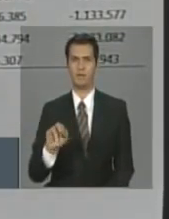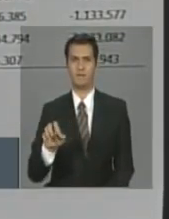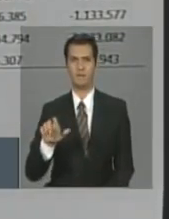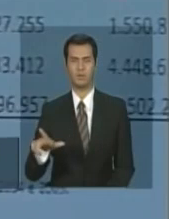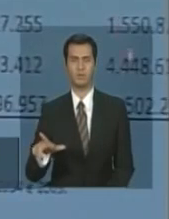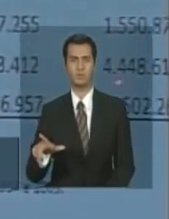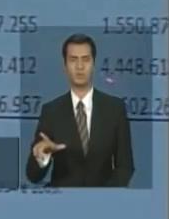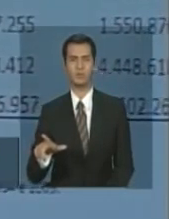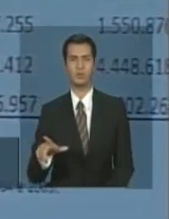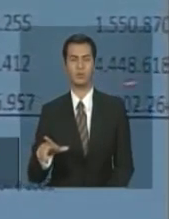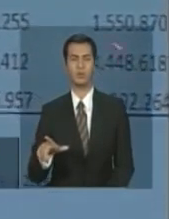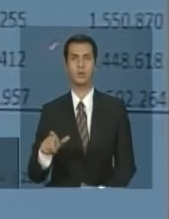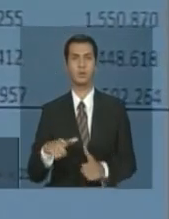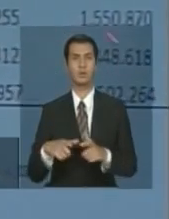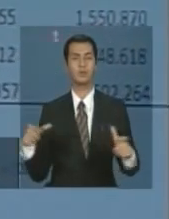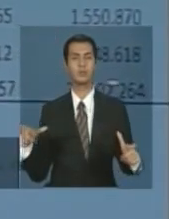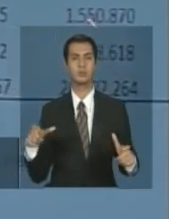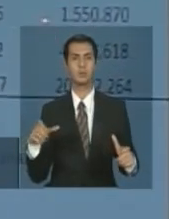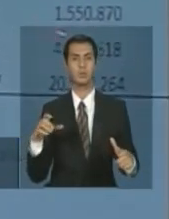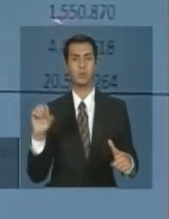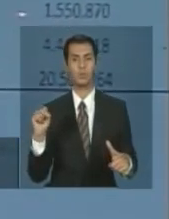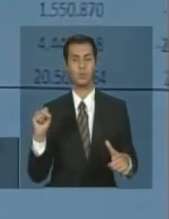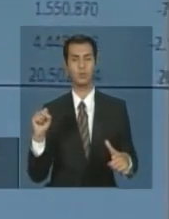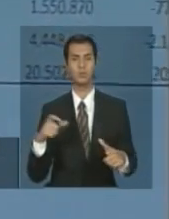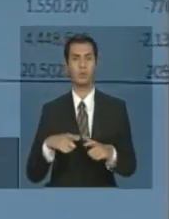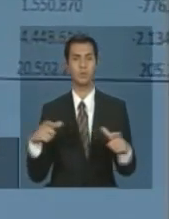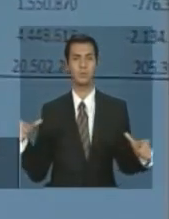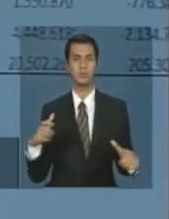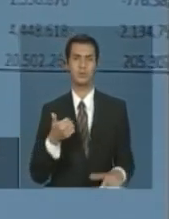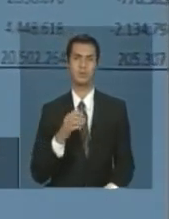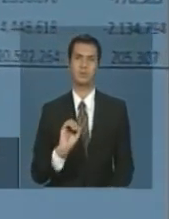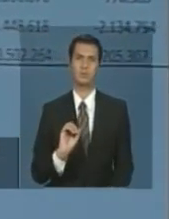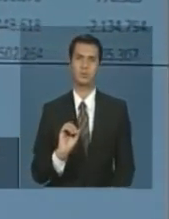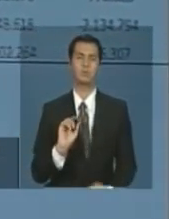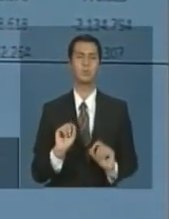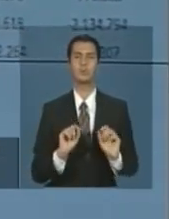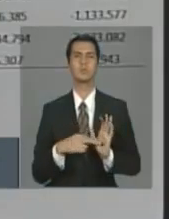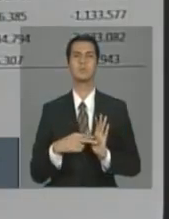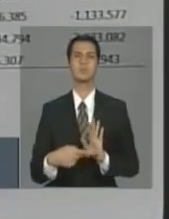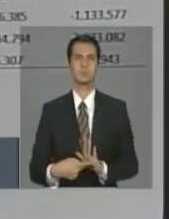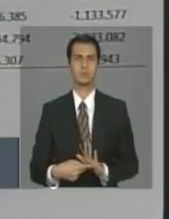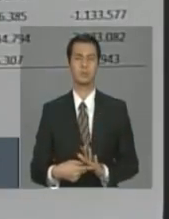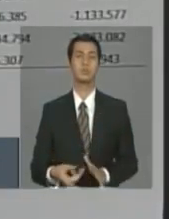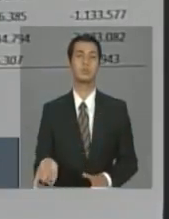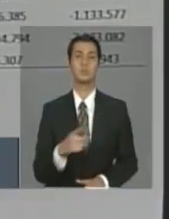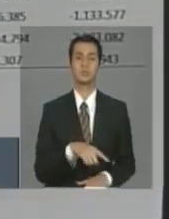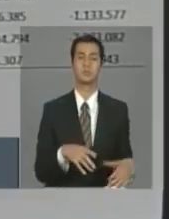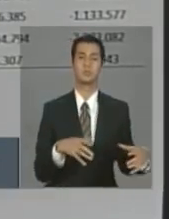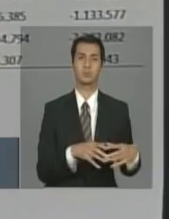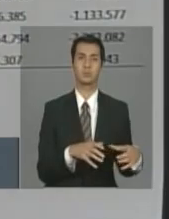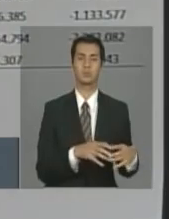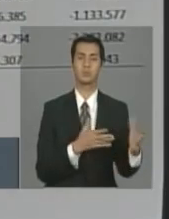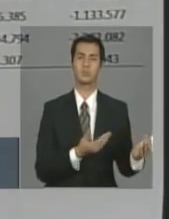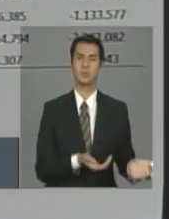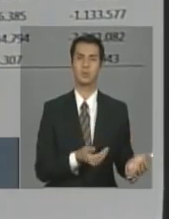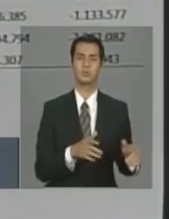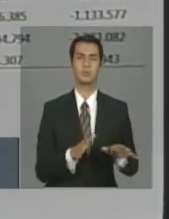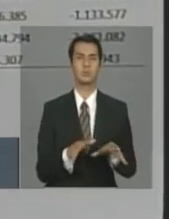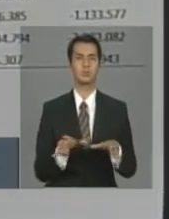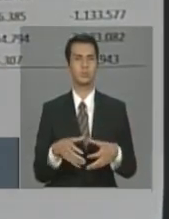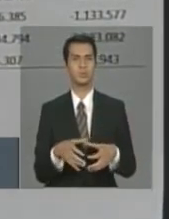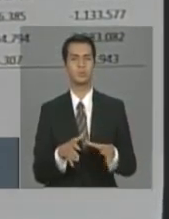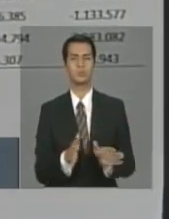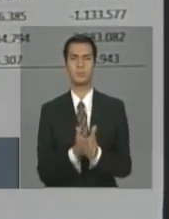8 para 10. Significa o quê? Que nós temos hoje menos jovens extremamente pobres, menos jovens